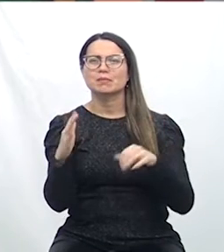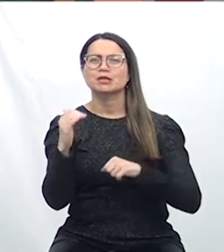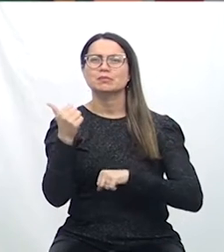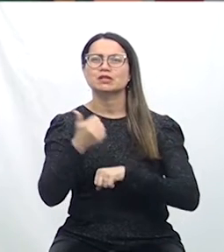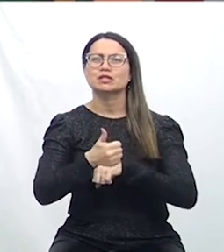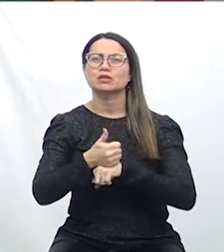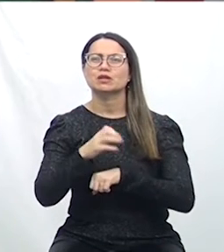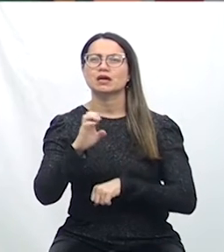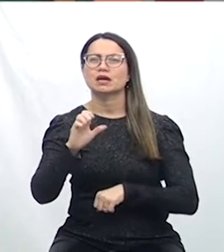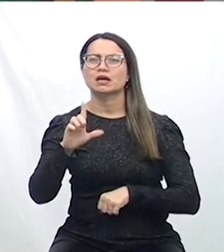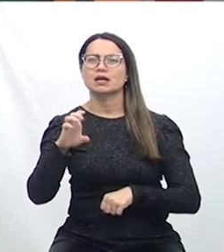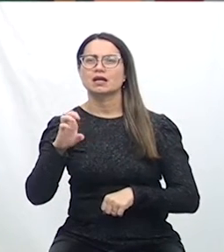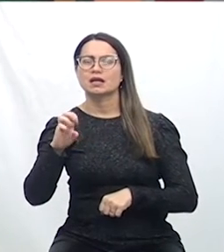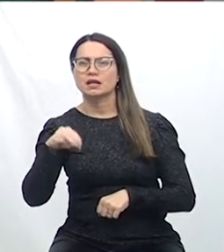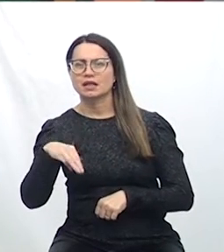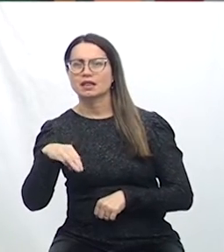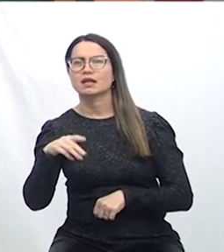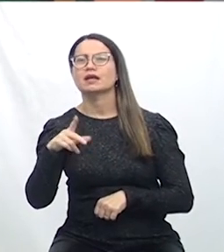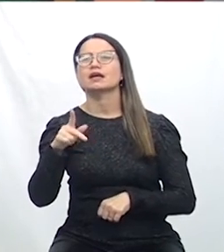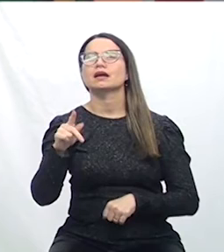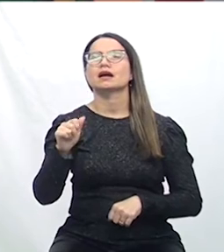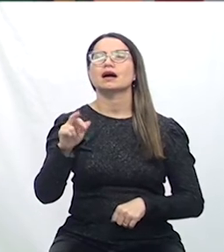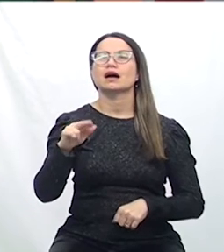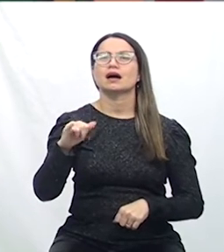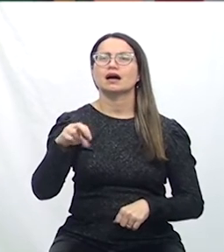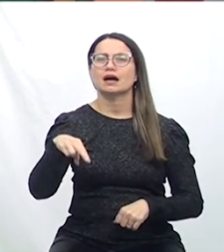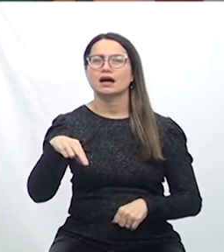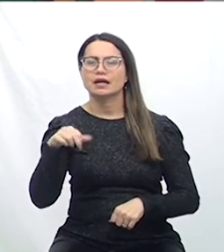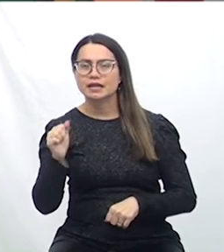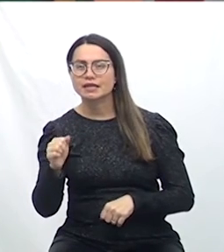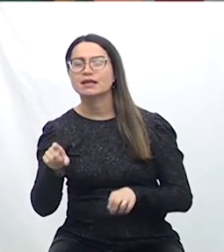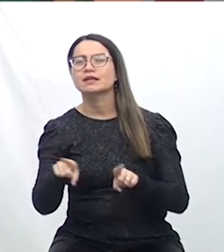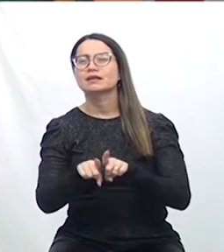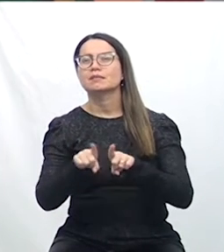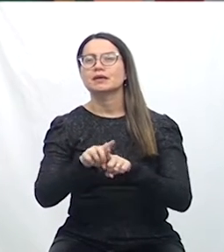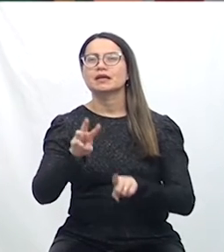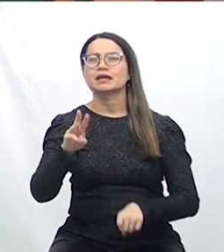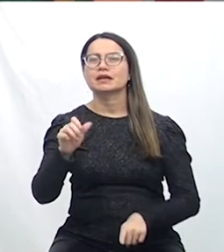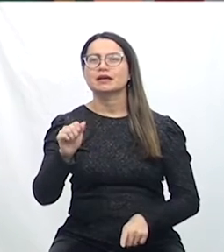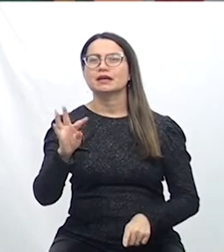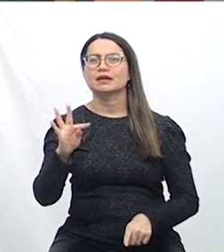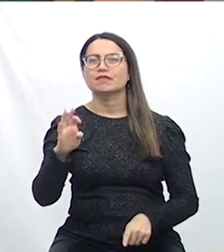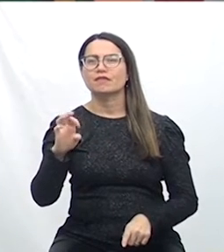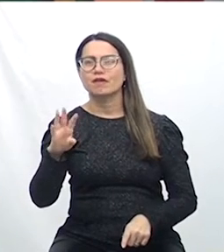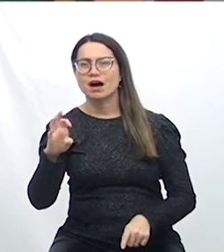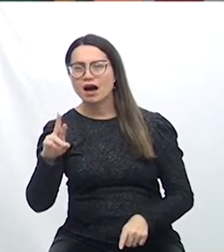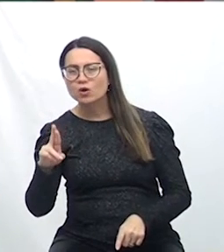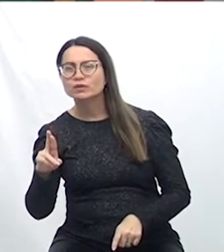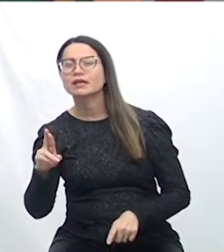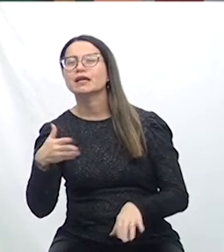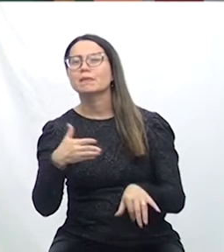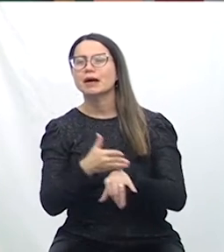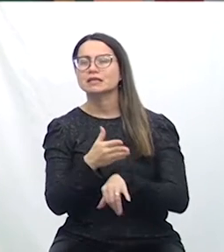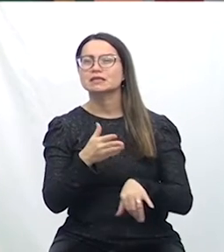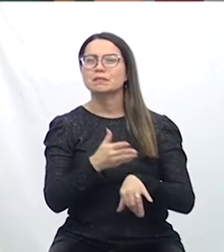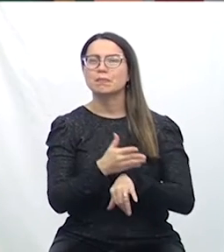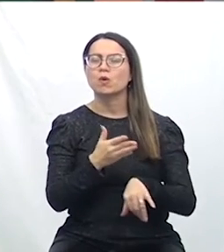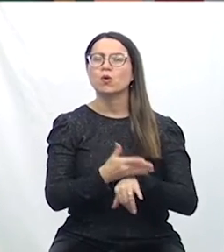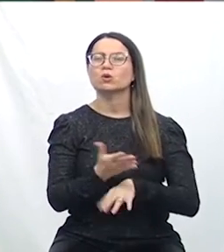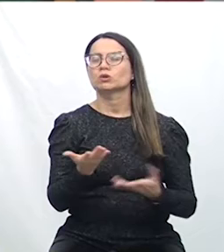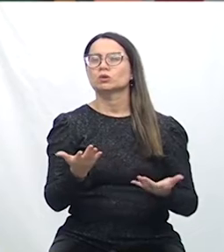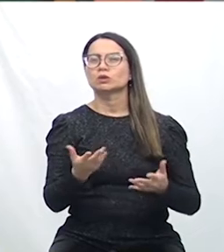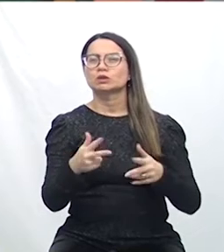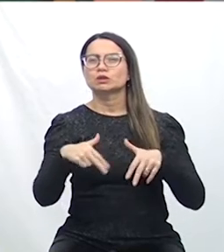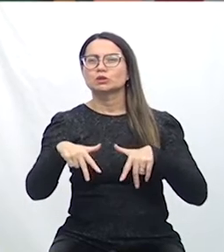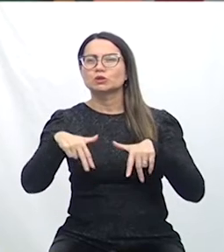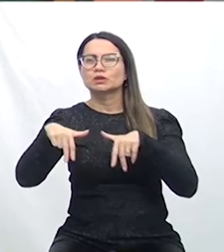para a Karina, para o Walter Save também, que foi o responsável pela parte coreográfica, né, da escola. E também